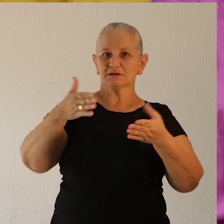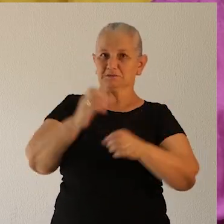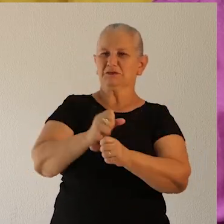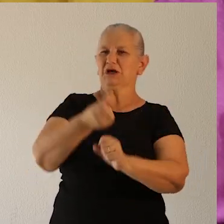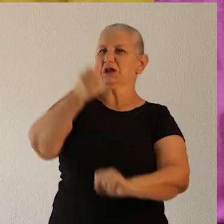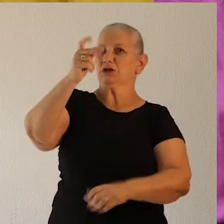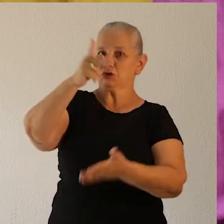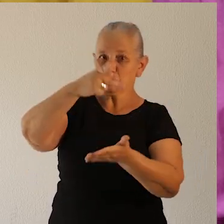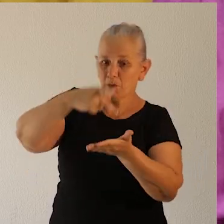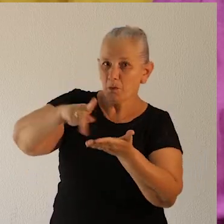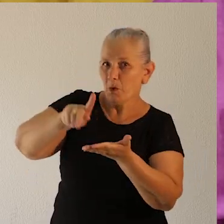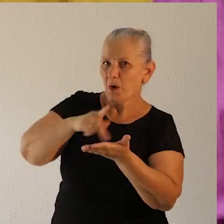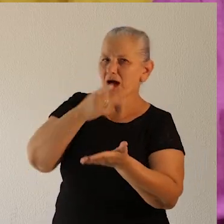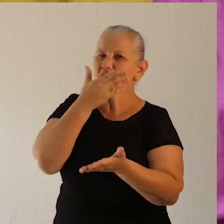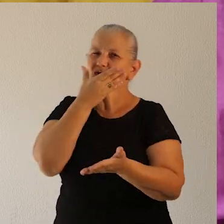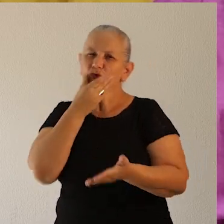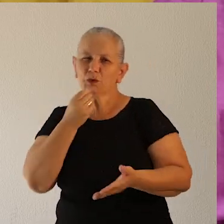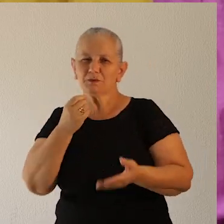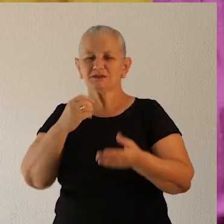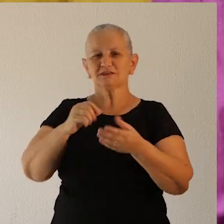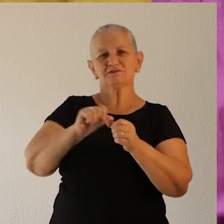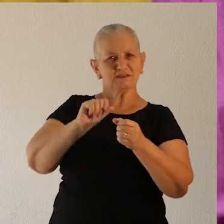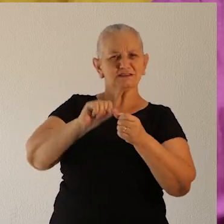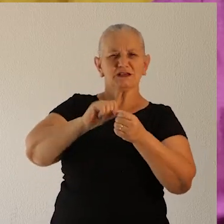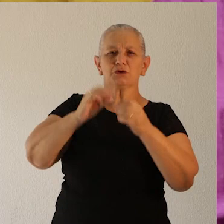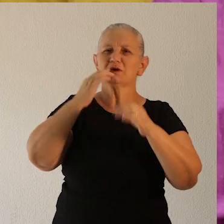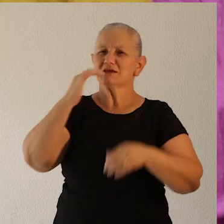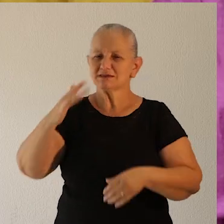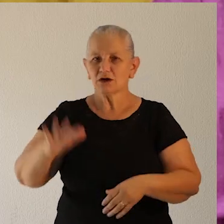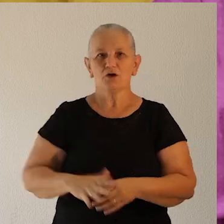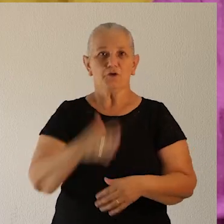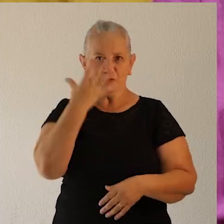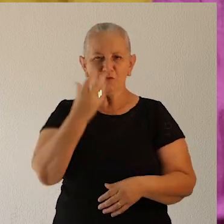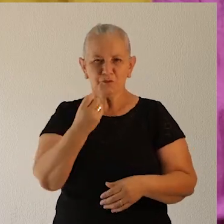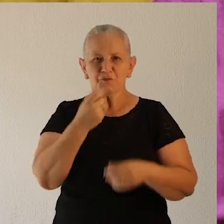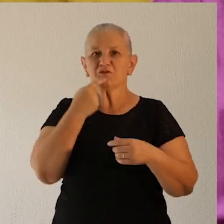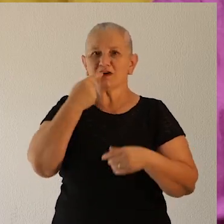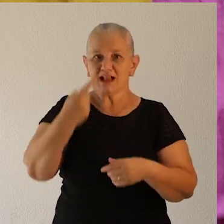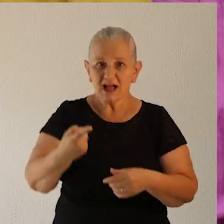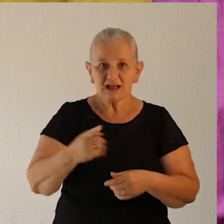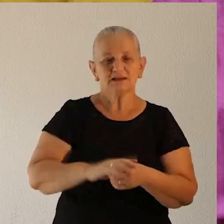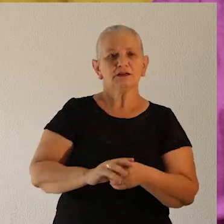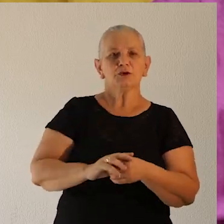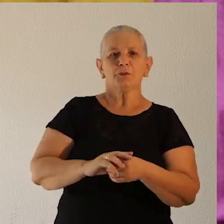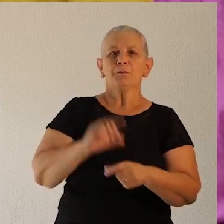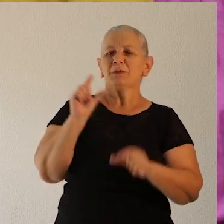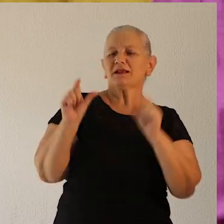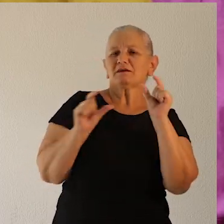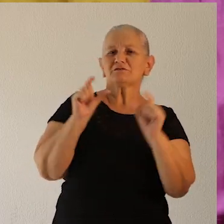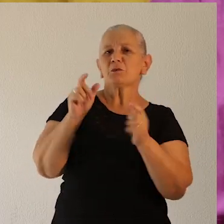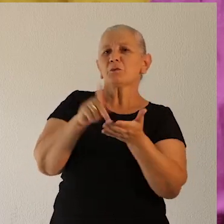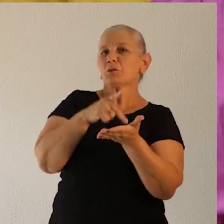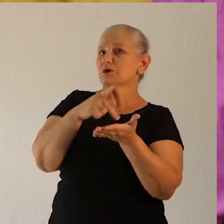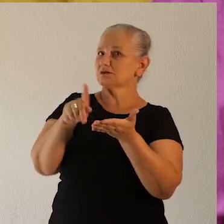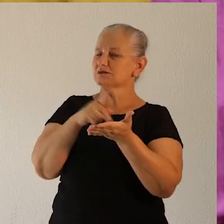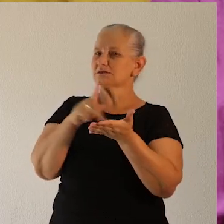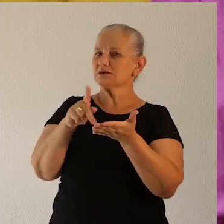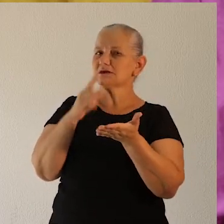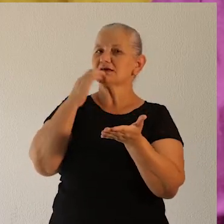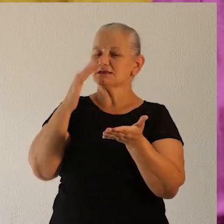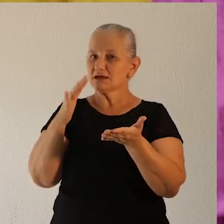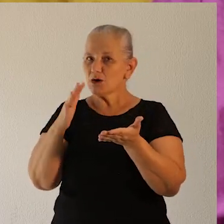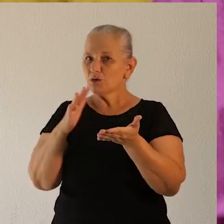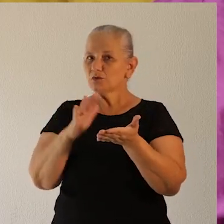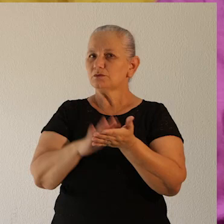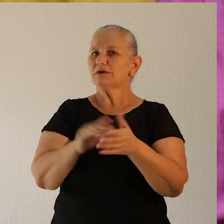Eduardo Santana. Estamos aqui agora? Vamos falar de música, arte e poesia. Primeiro, vamos